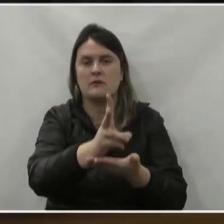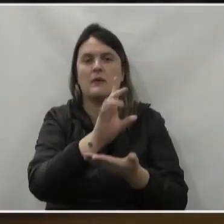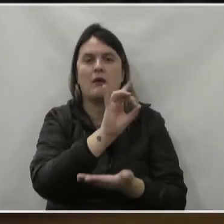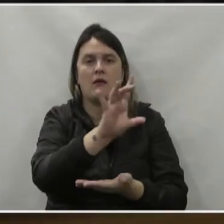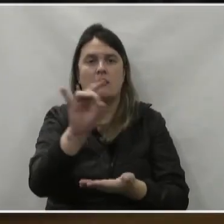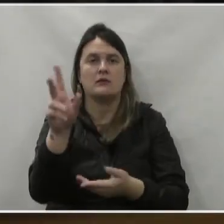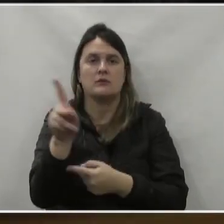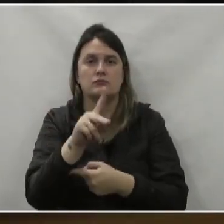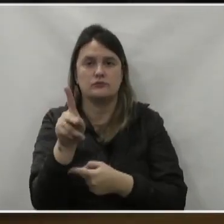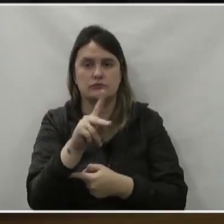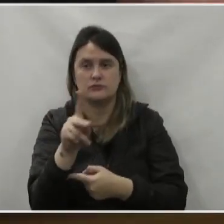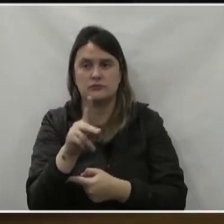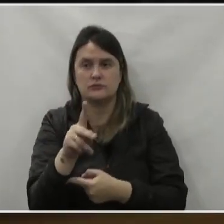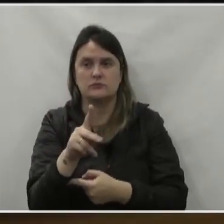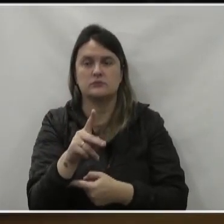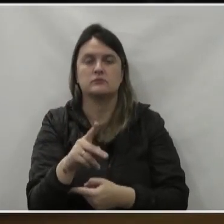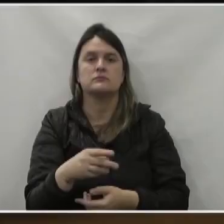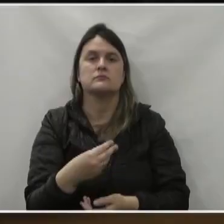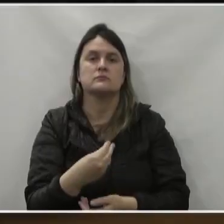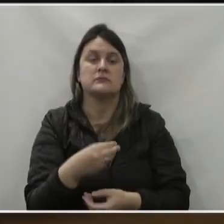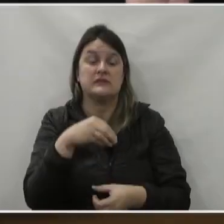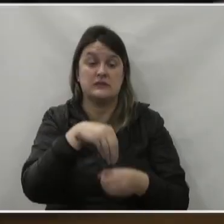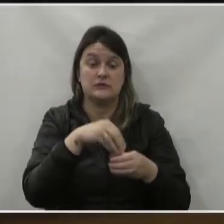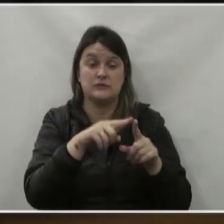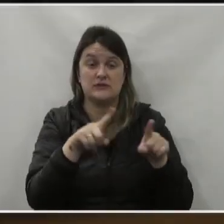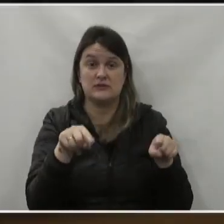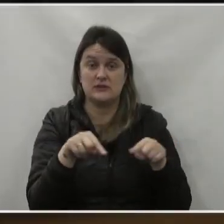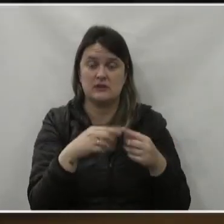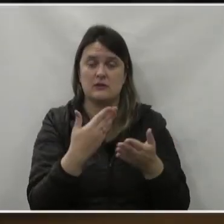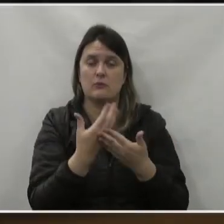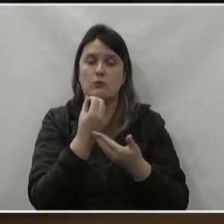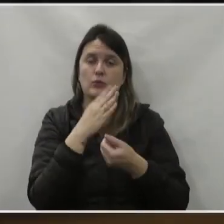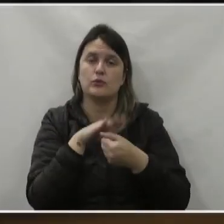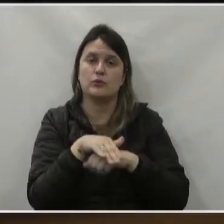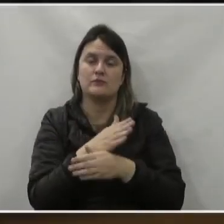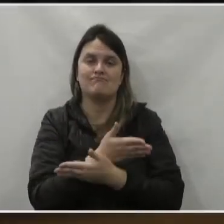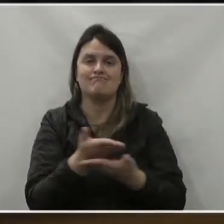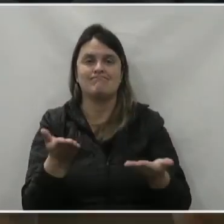cada professor que estão nas salas de aula. Meu boa noite a